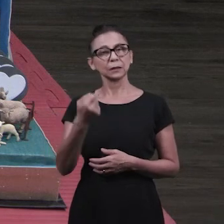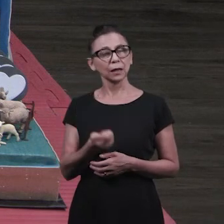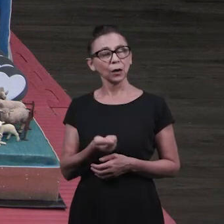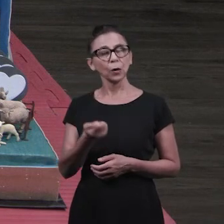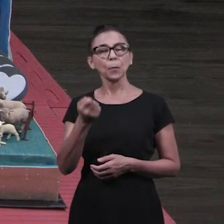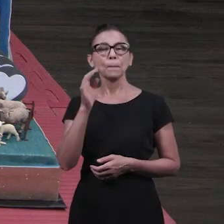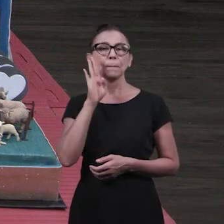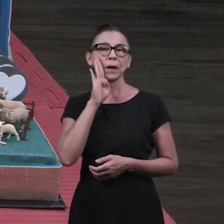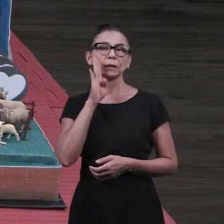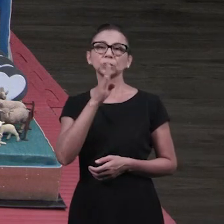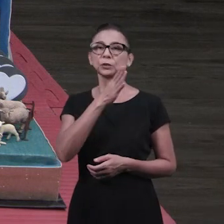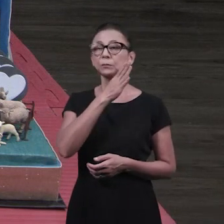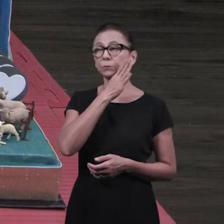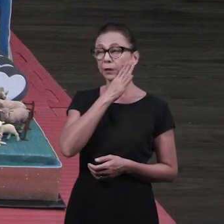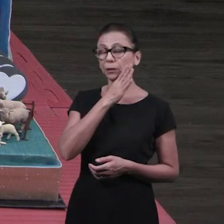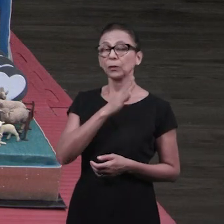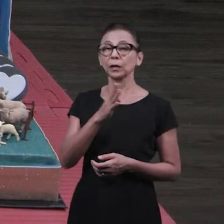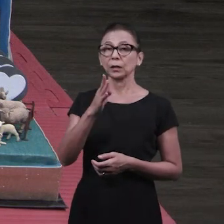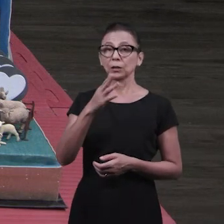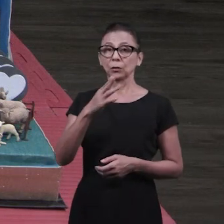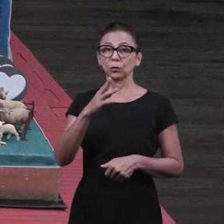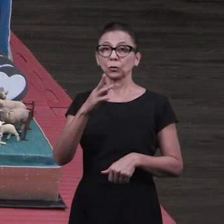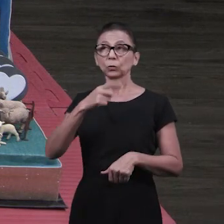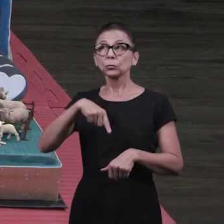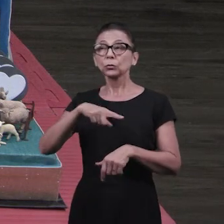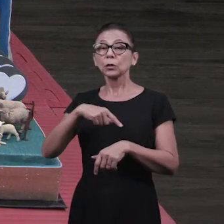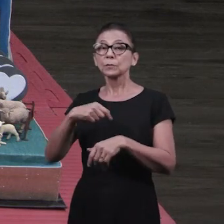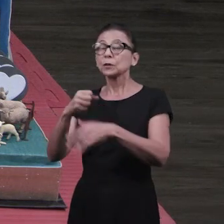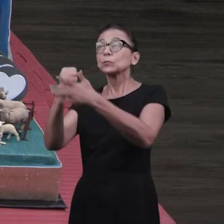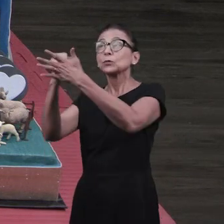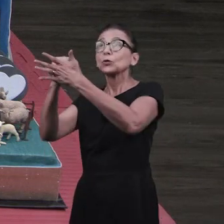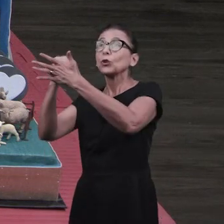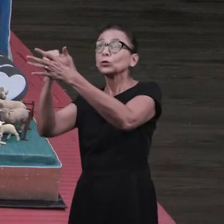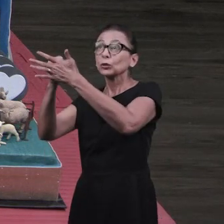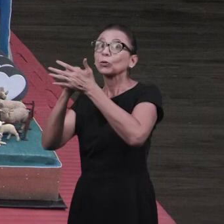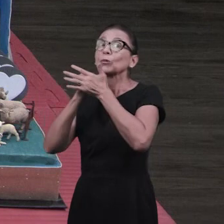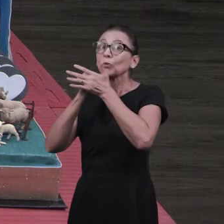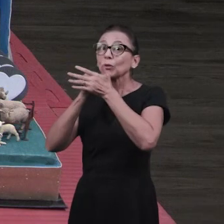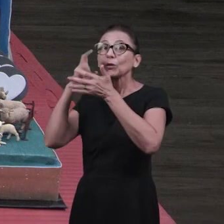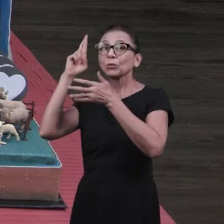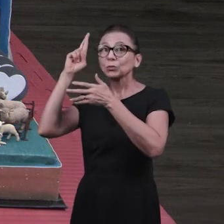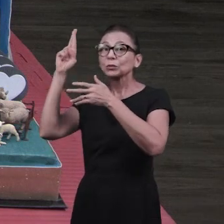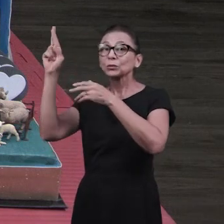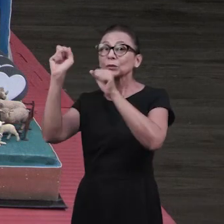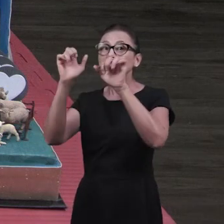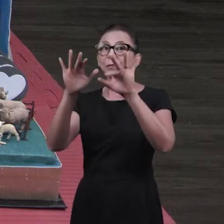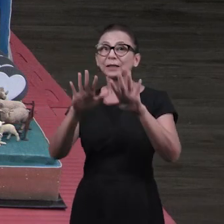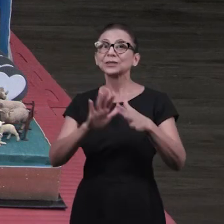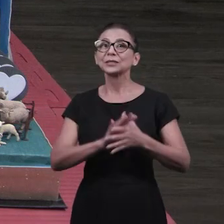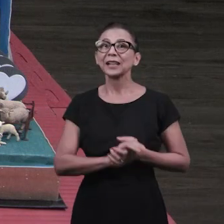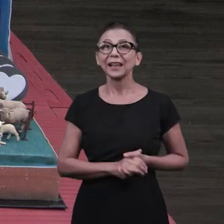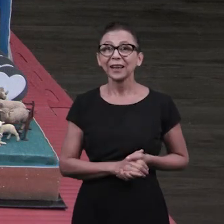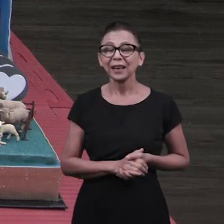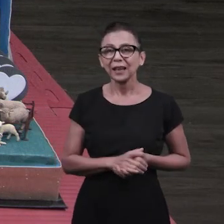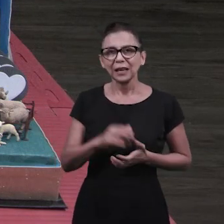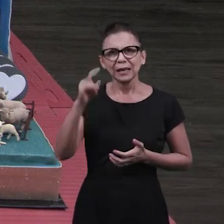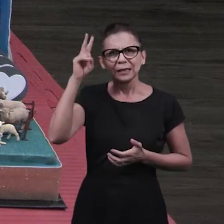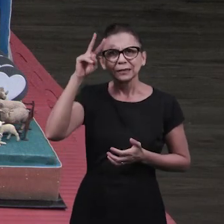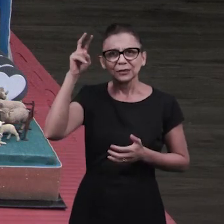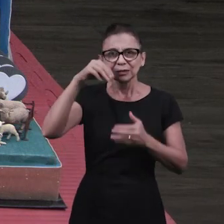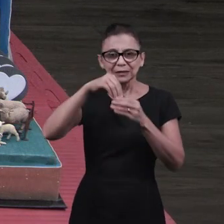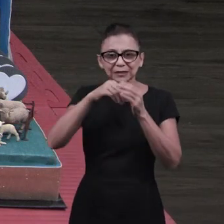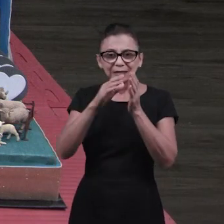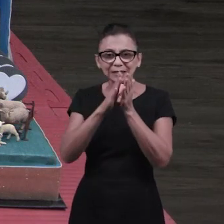Ele nos ouve e nos ajuda, nos abençoa. Esta história está na Bíblia,